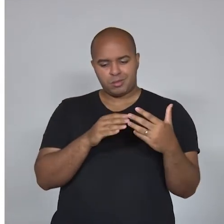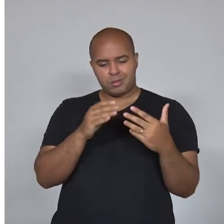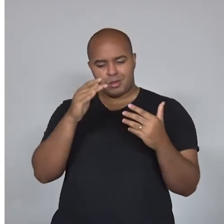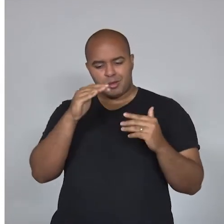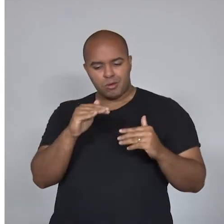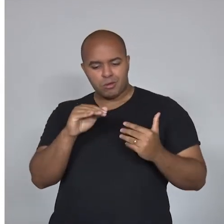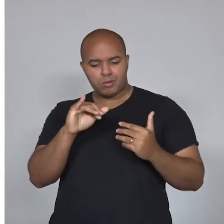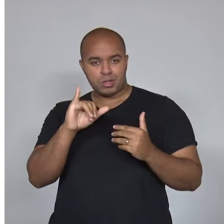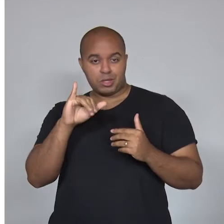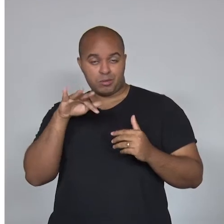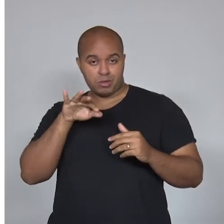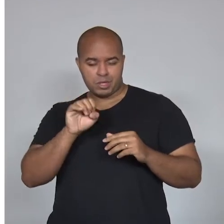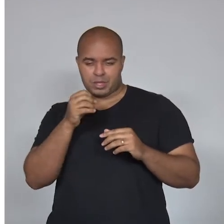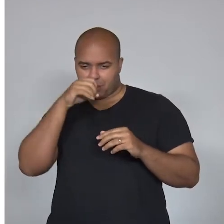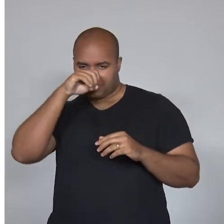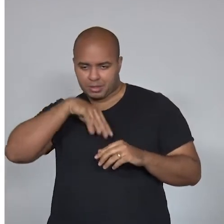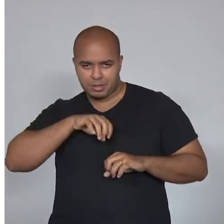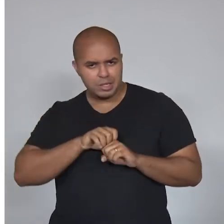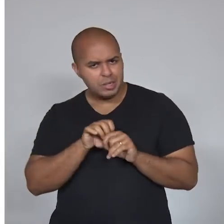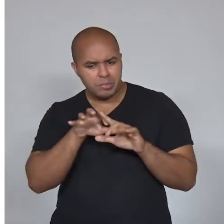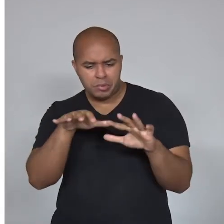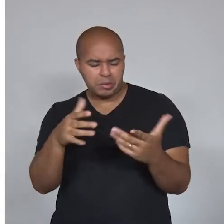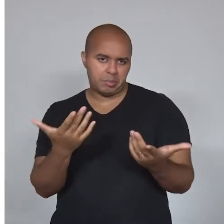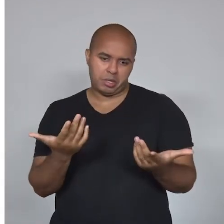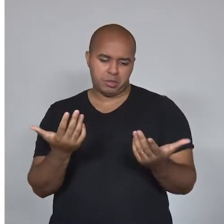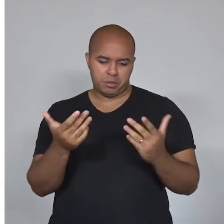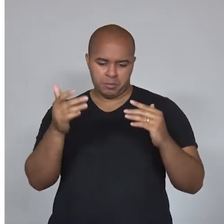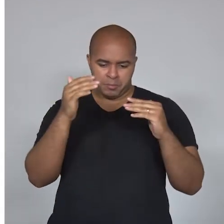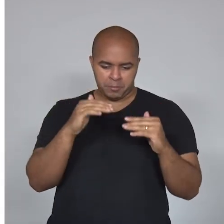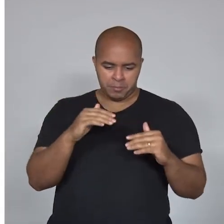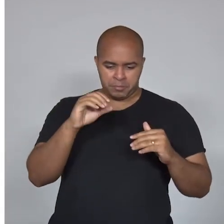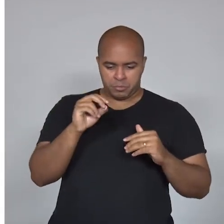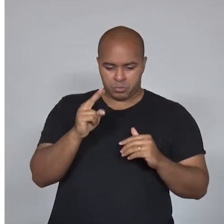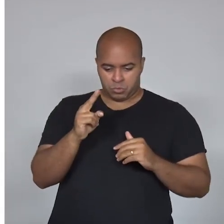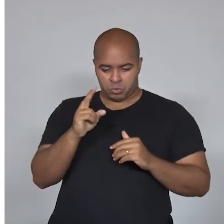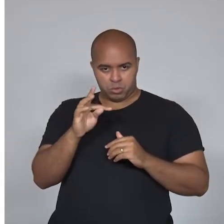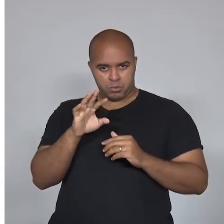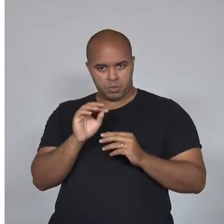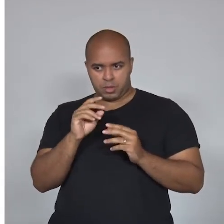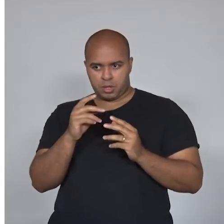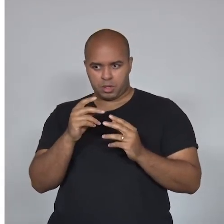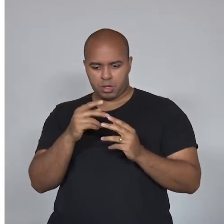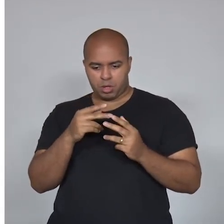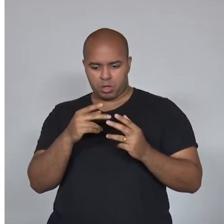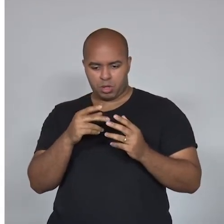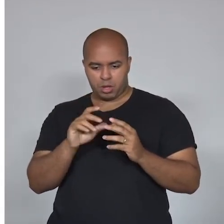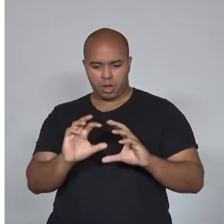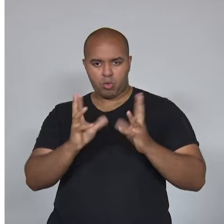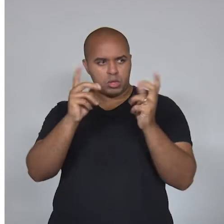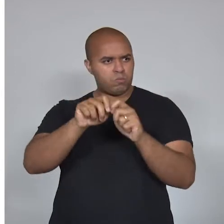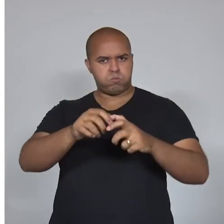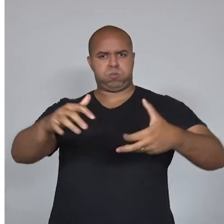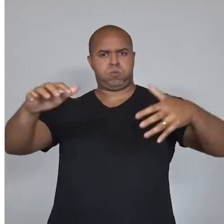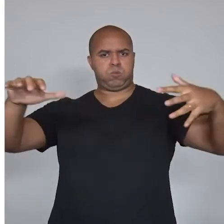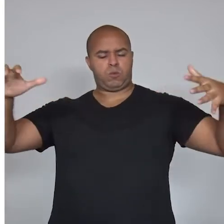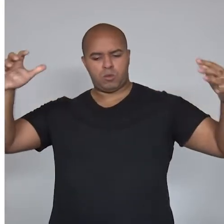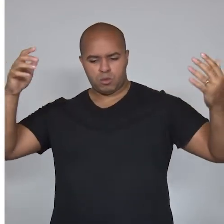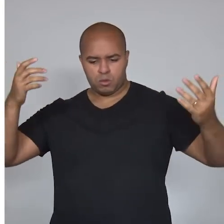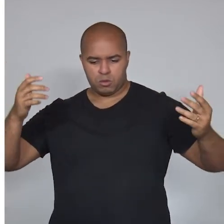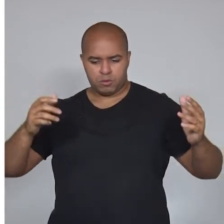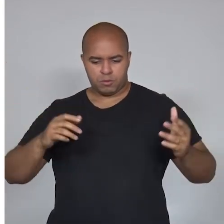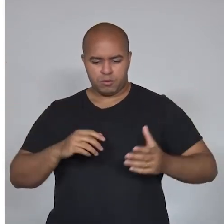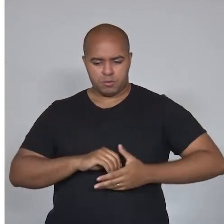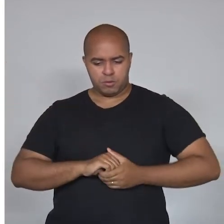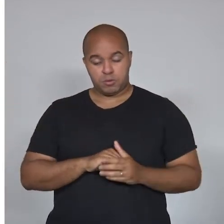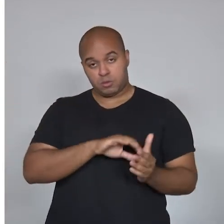é a palavrinha disease, doenças, influenza, que é a gripe que nós vamos destacar hoje, outbreaks, que são os